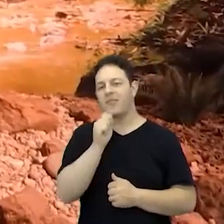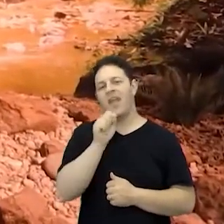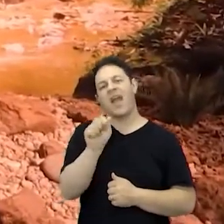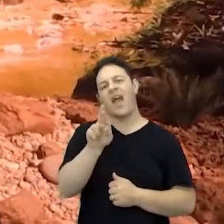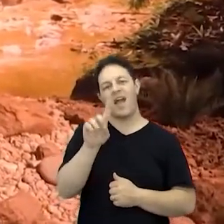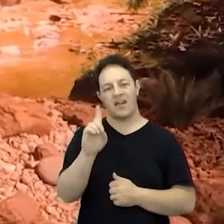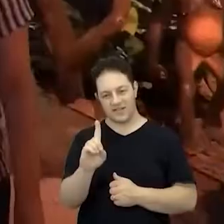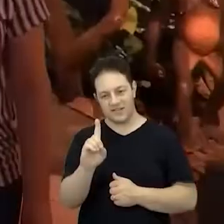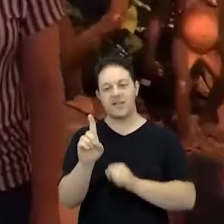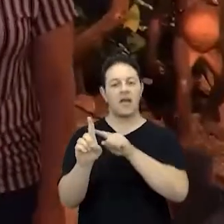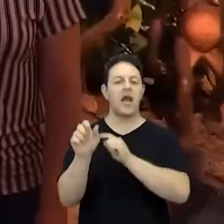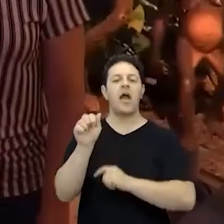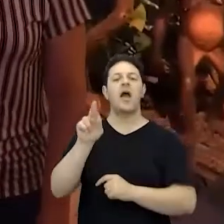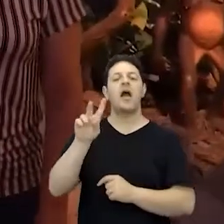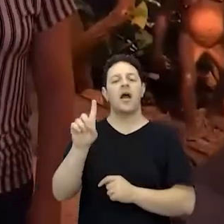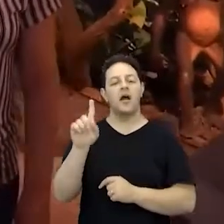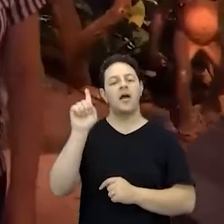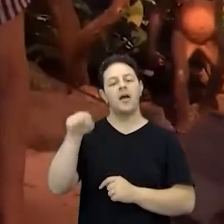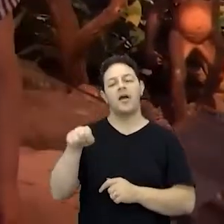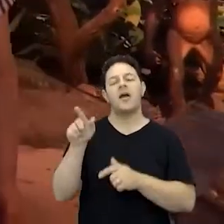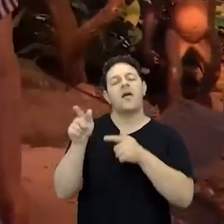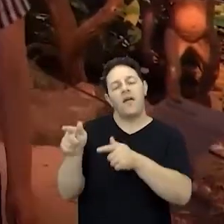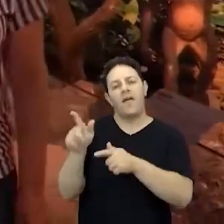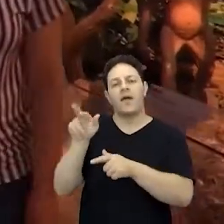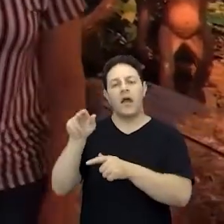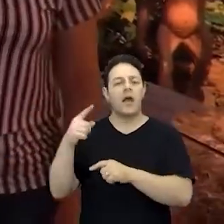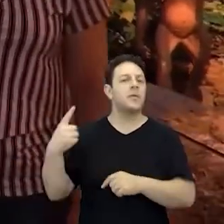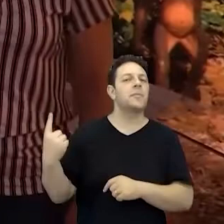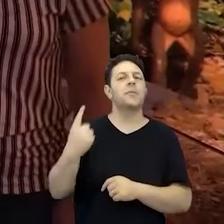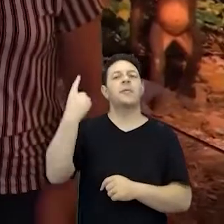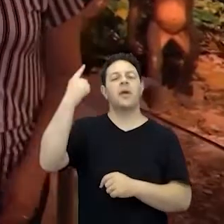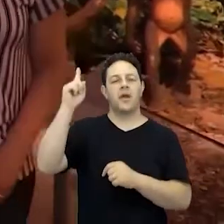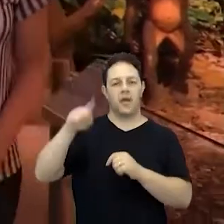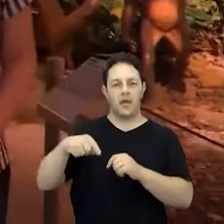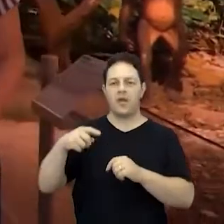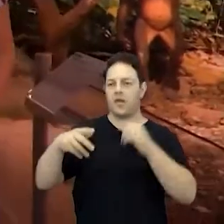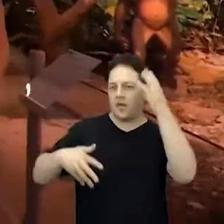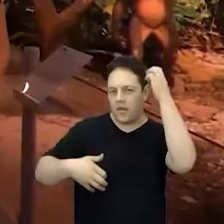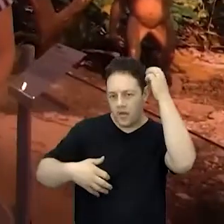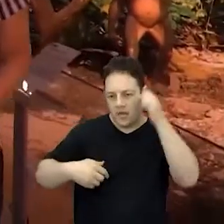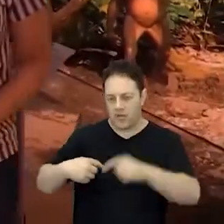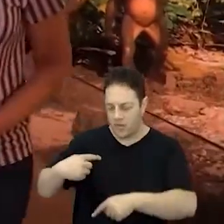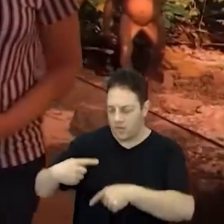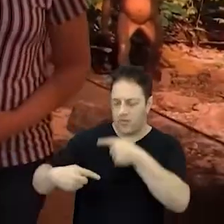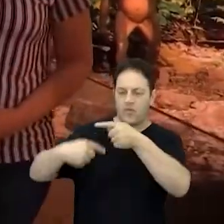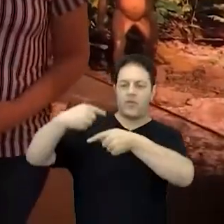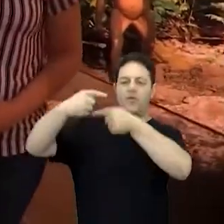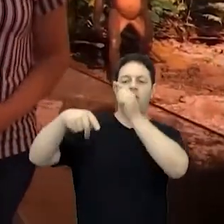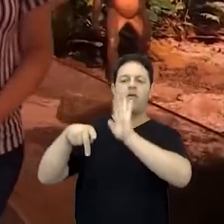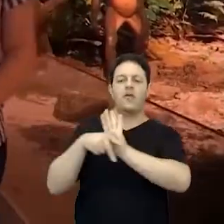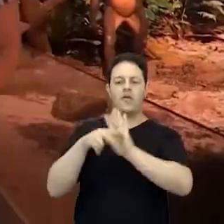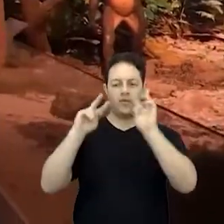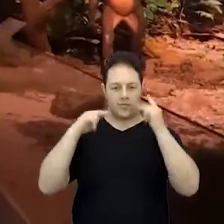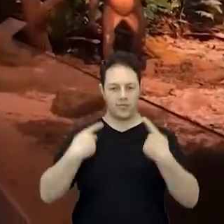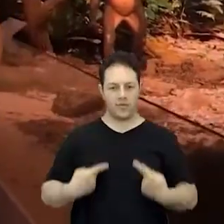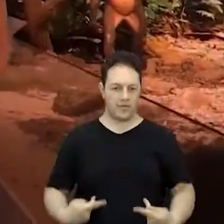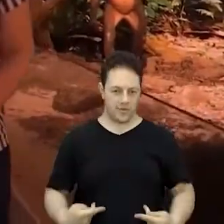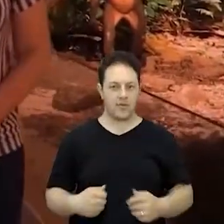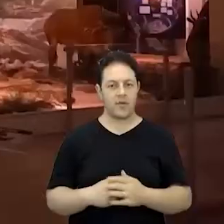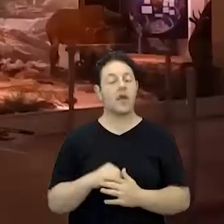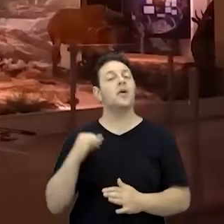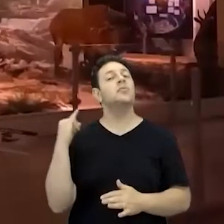de arde Boa tarde é um dos primeiros das primeiras espécies que compõem a linhagem evolutiva humana é muito